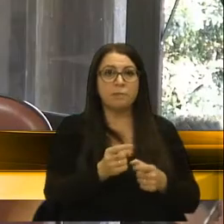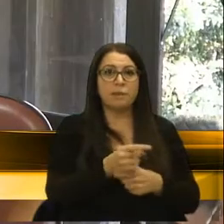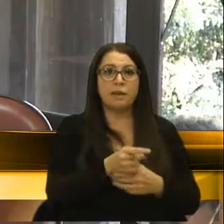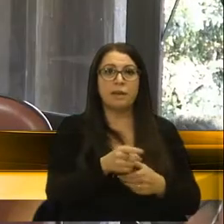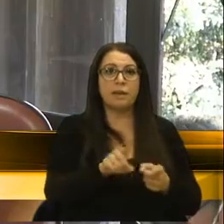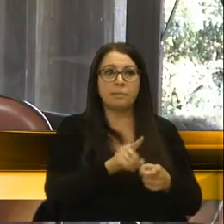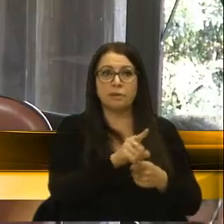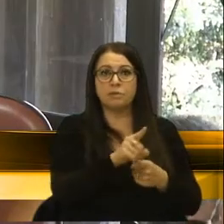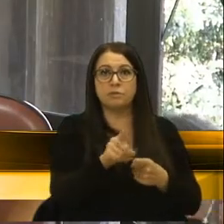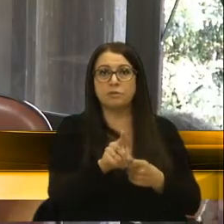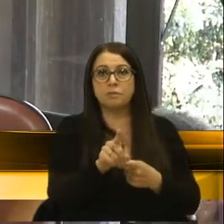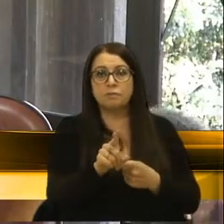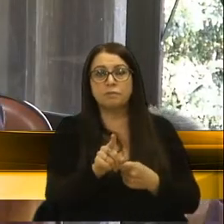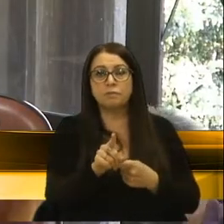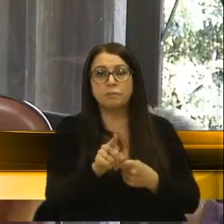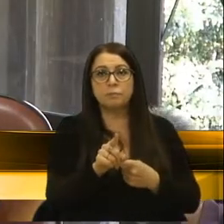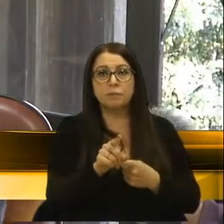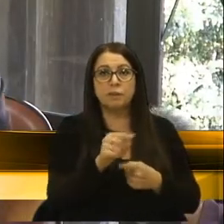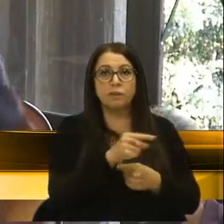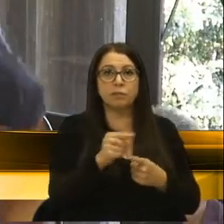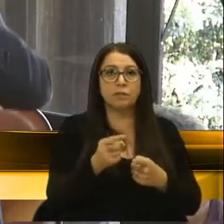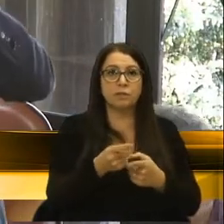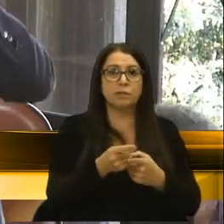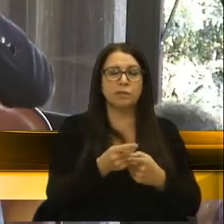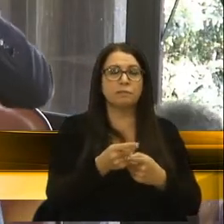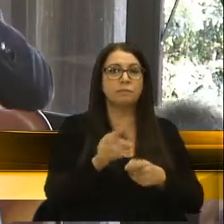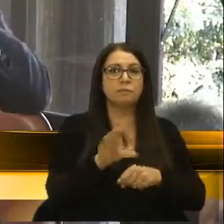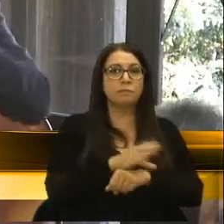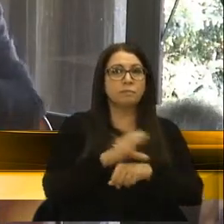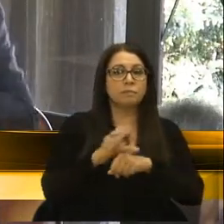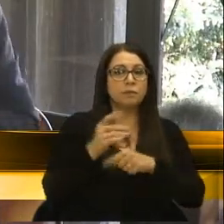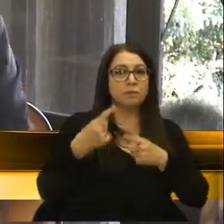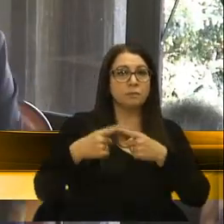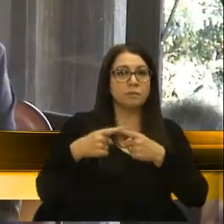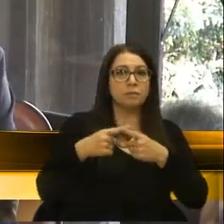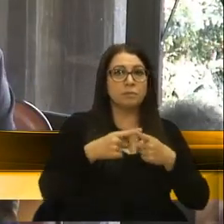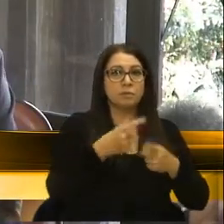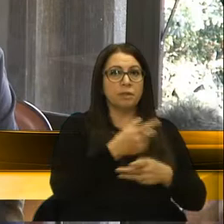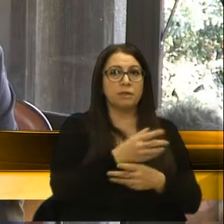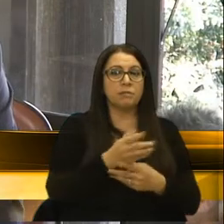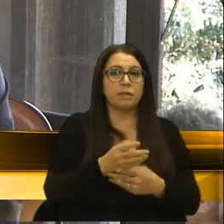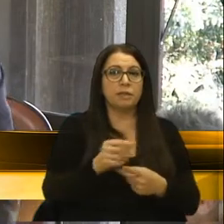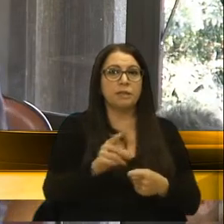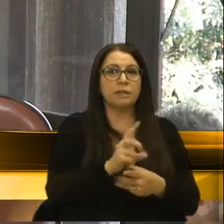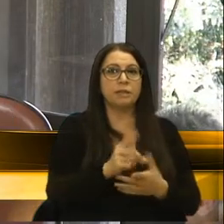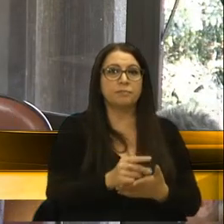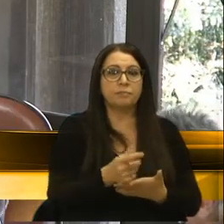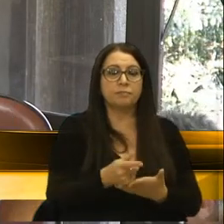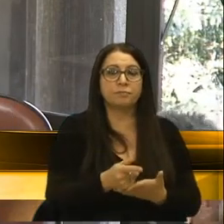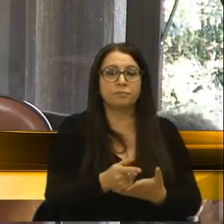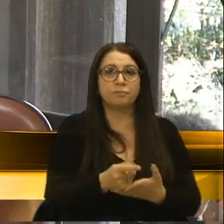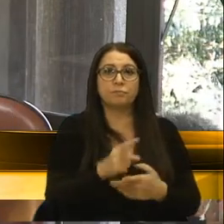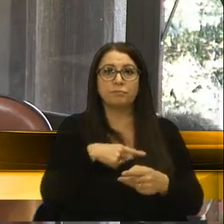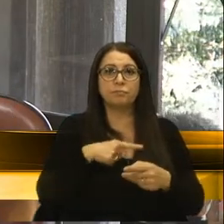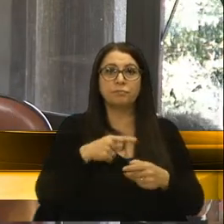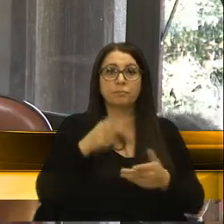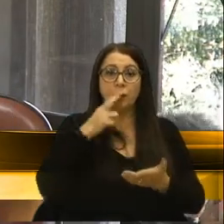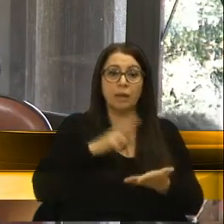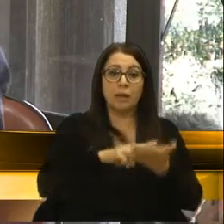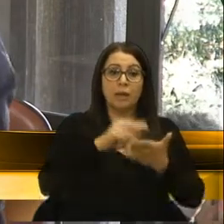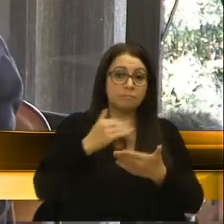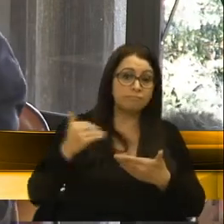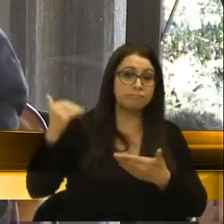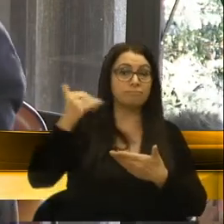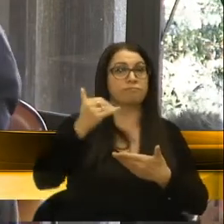da legalidade. Ele é constitucional por quê, senhor presidente? Porque atende à nossa Carta Maior, a Carta